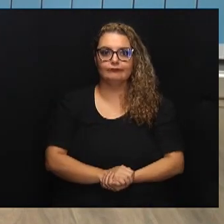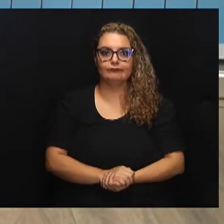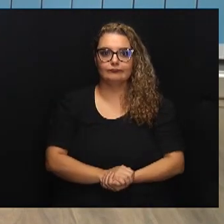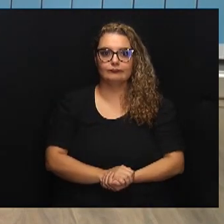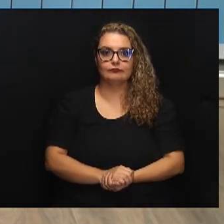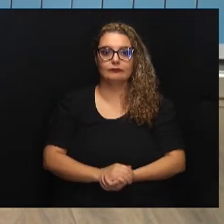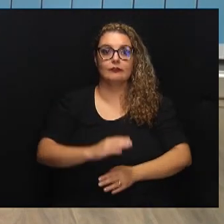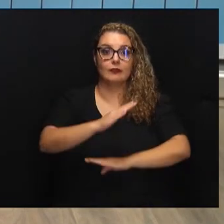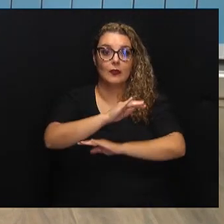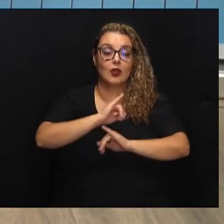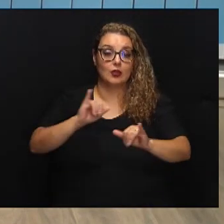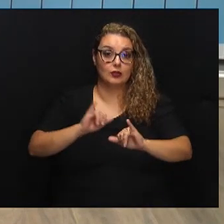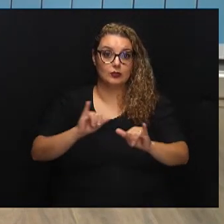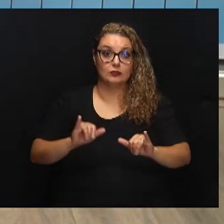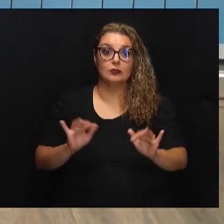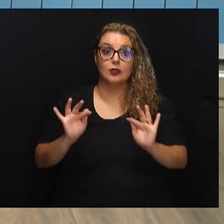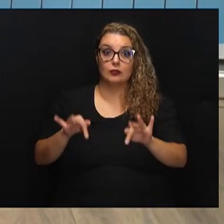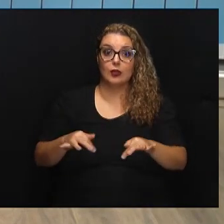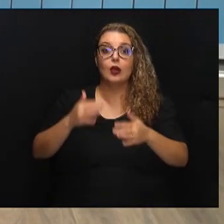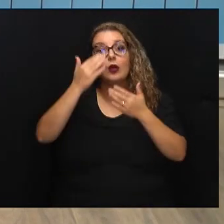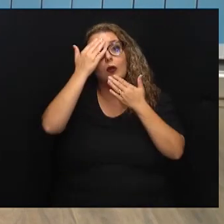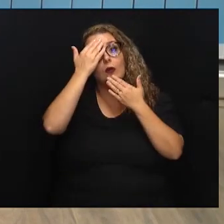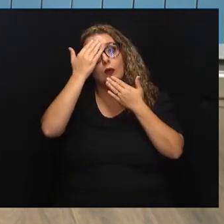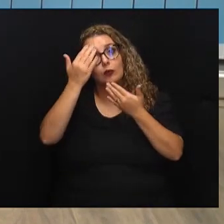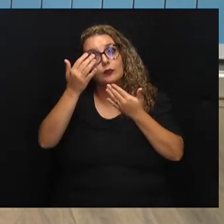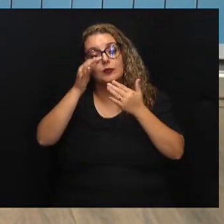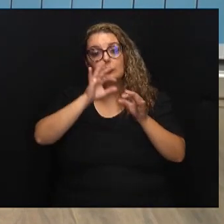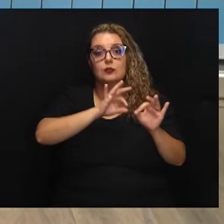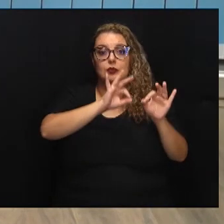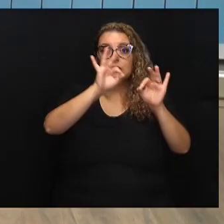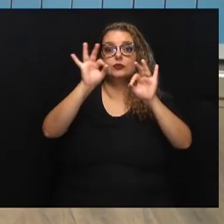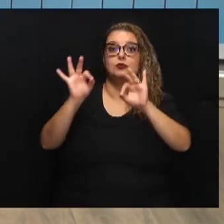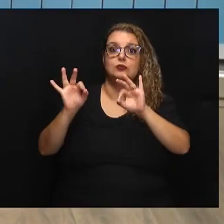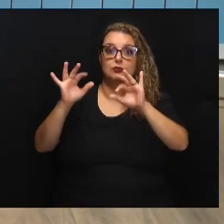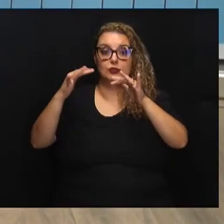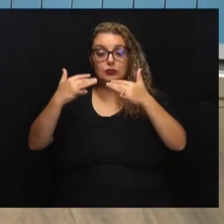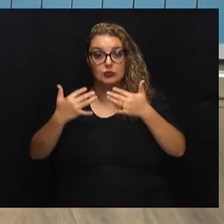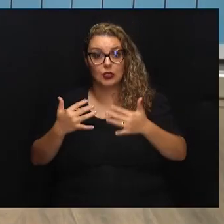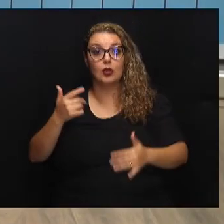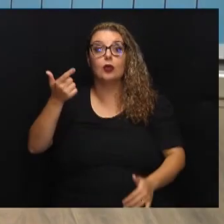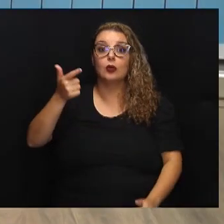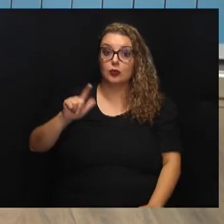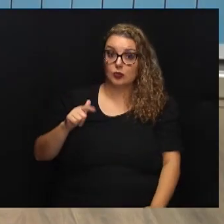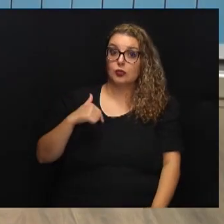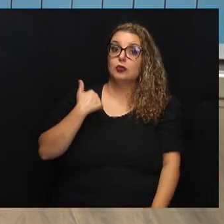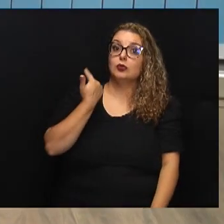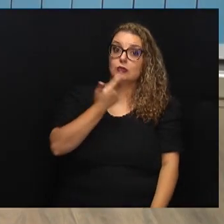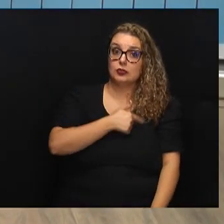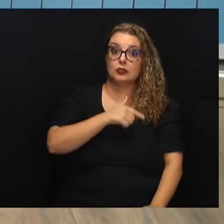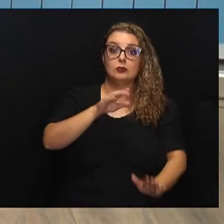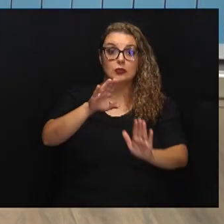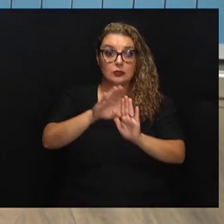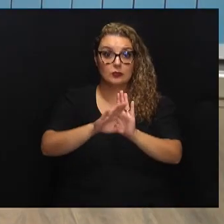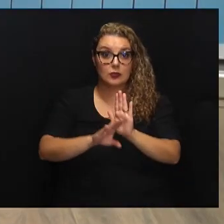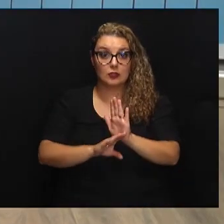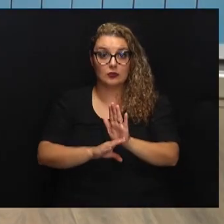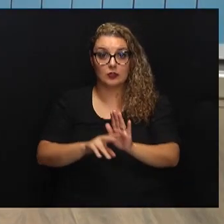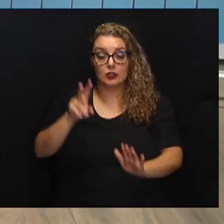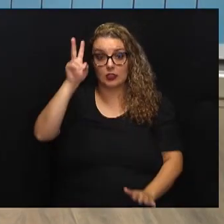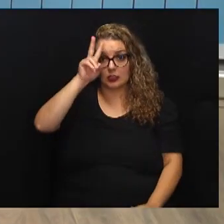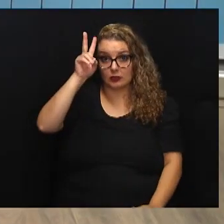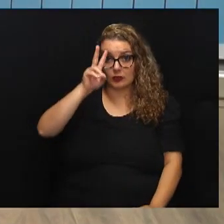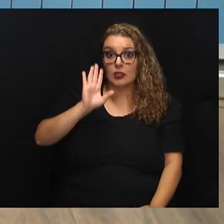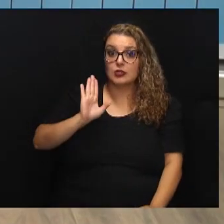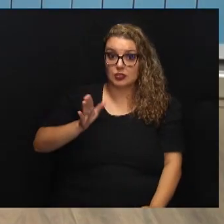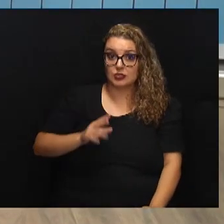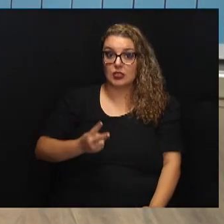Câmara Notícia fica por aqui. Muito obrigado pela sua companhia, pela sua audiência. Continue na nossa programação. Lembrando que daqui a